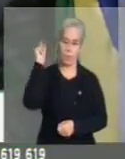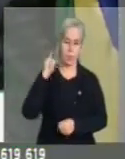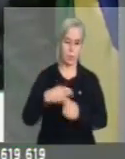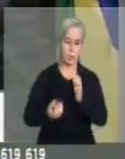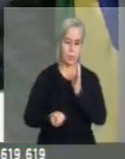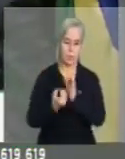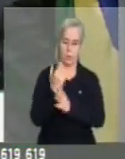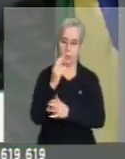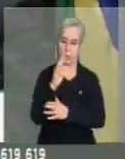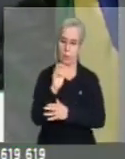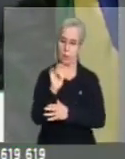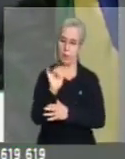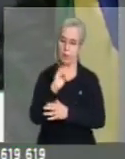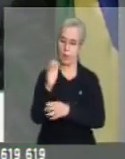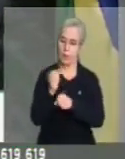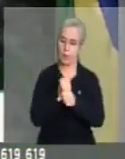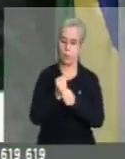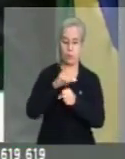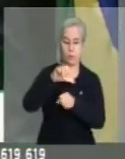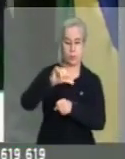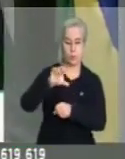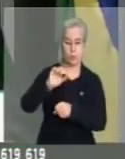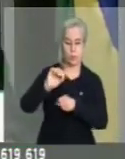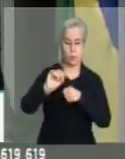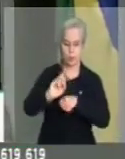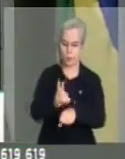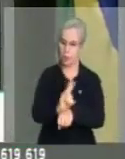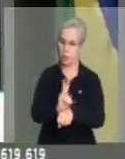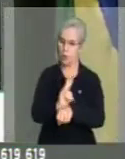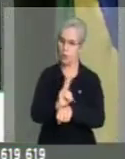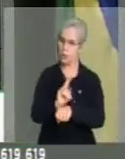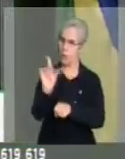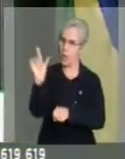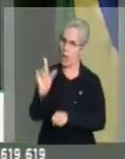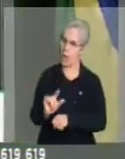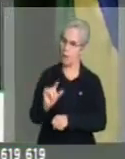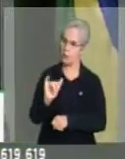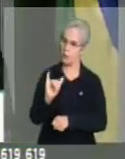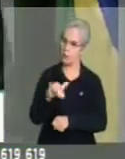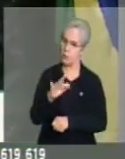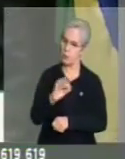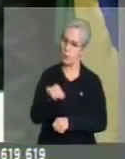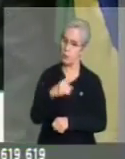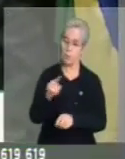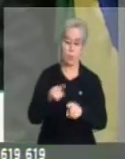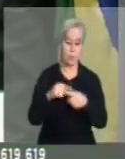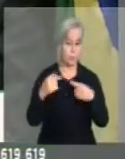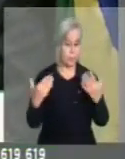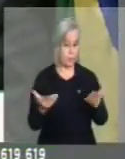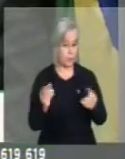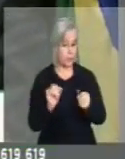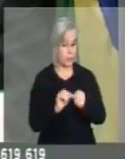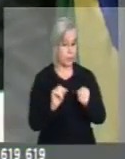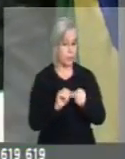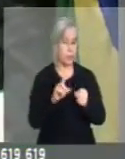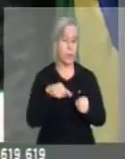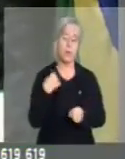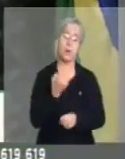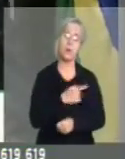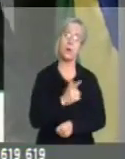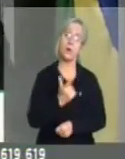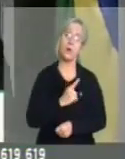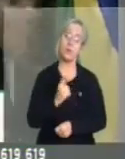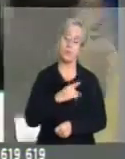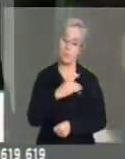real, em meados da década de 90, estava controlada, que fez com que nós tivéssemos a